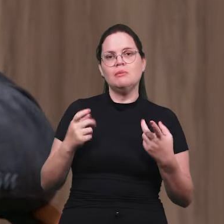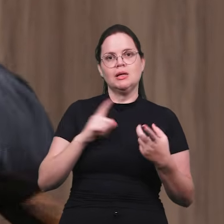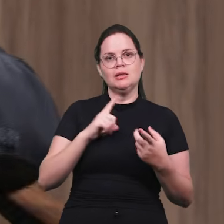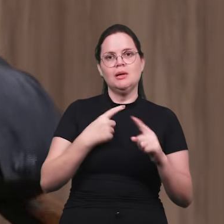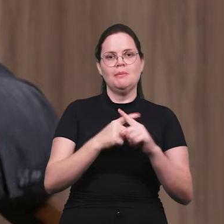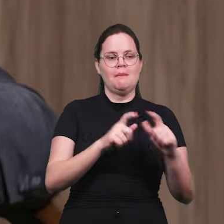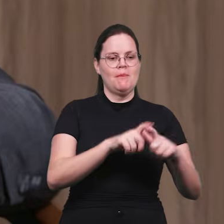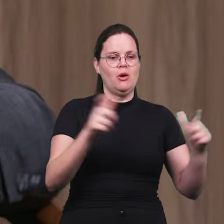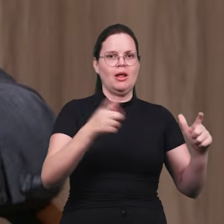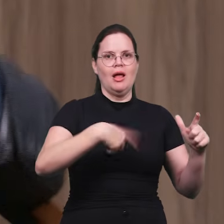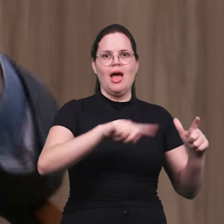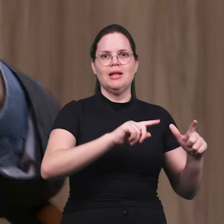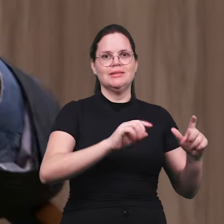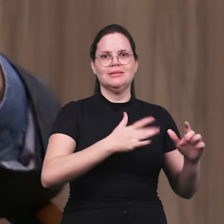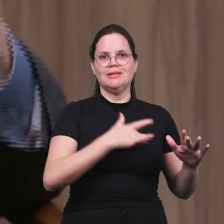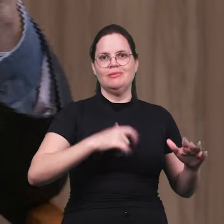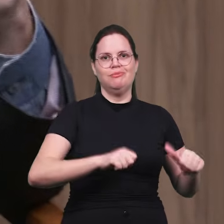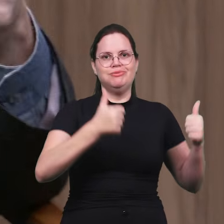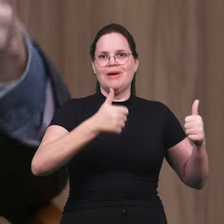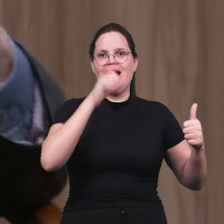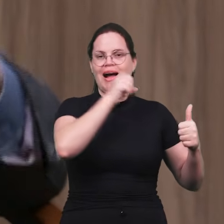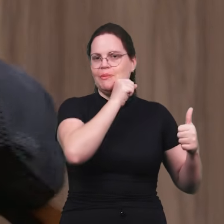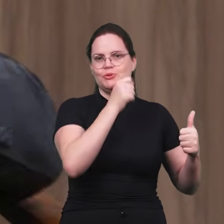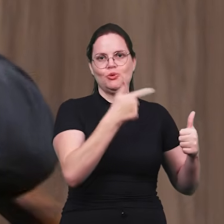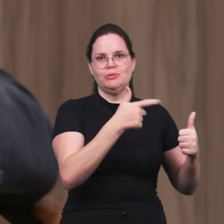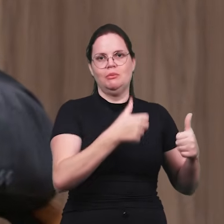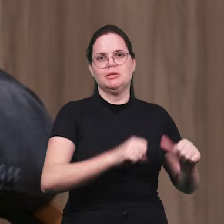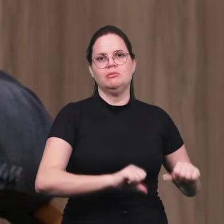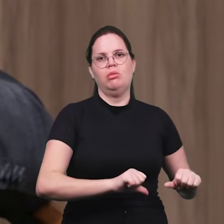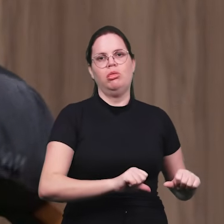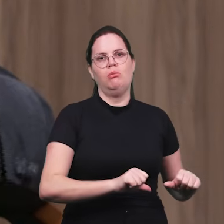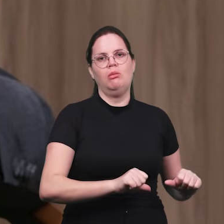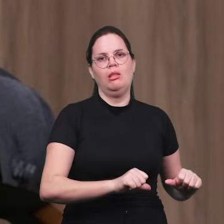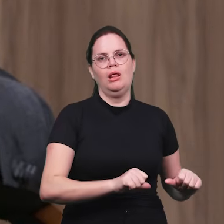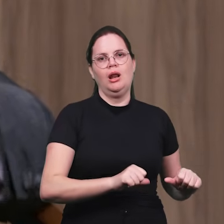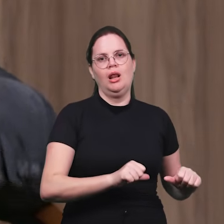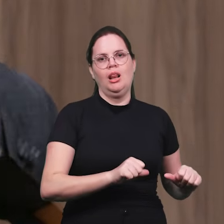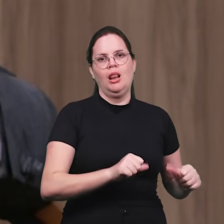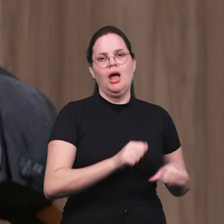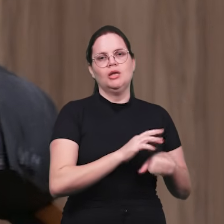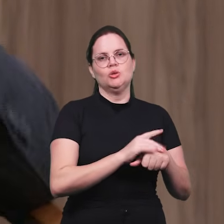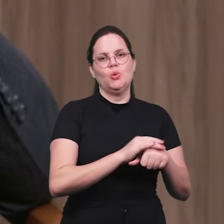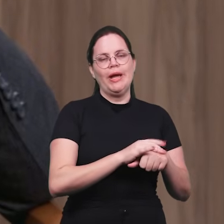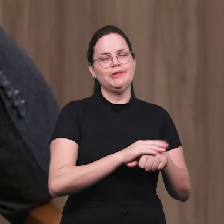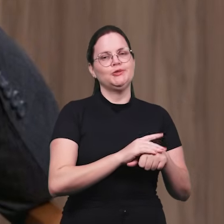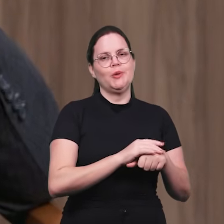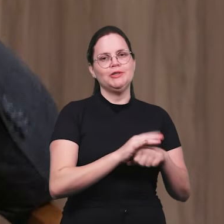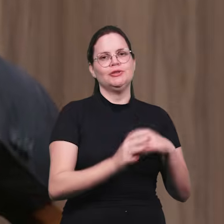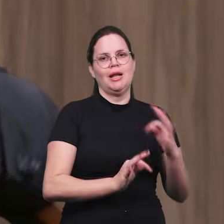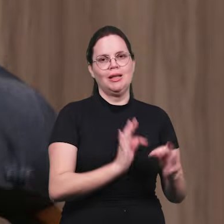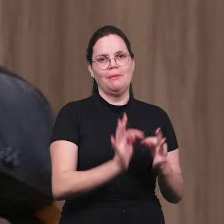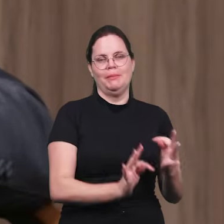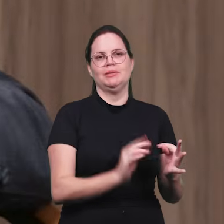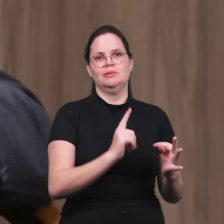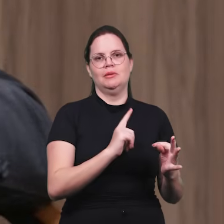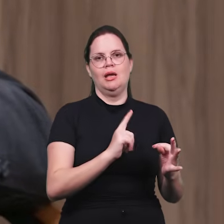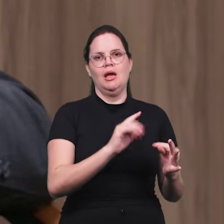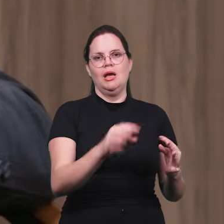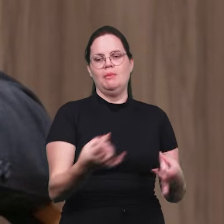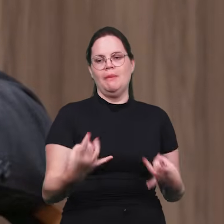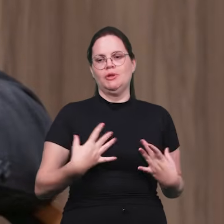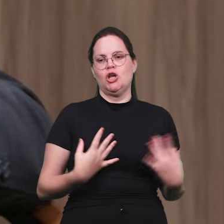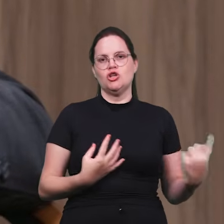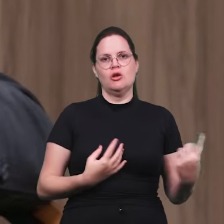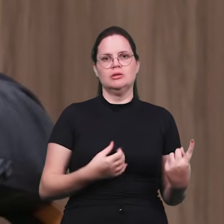deles que não evolui rápido, não evolui porque eu já estou com uma enfermidade, estou passando por um tratamento e eu estou